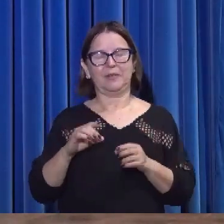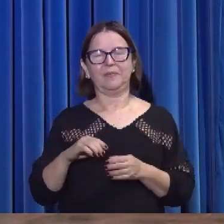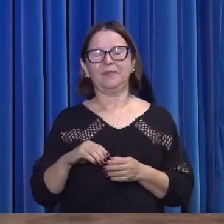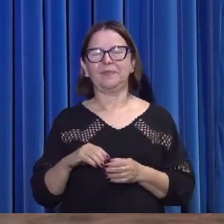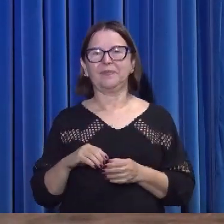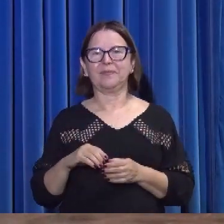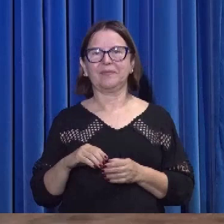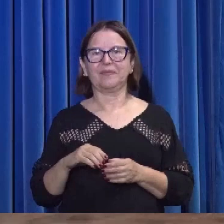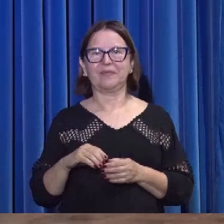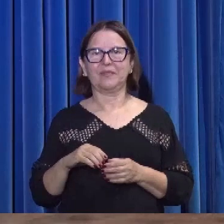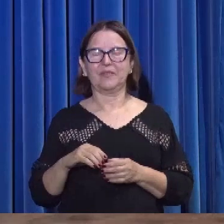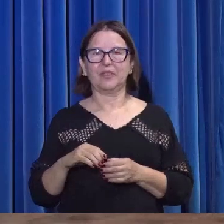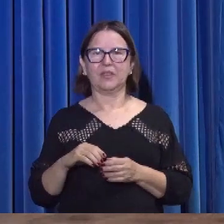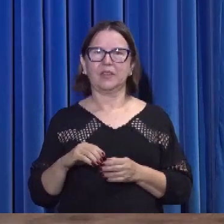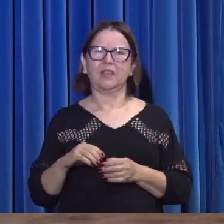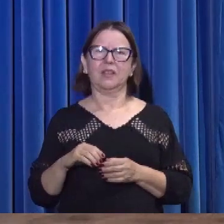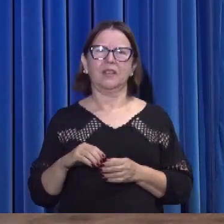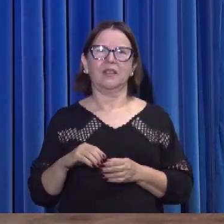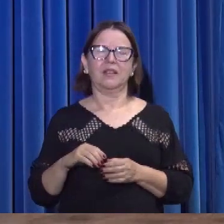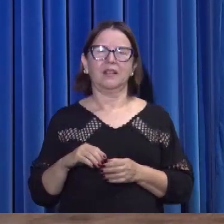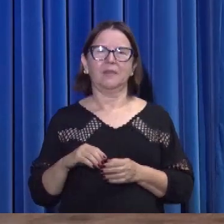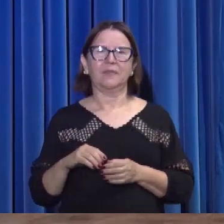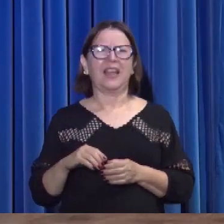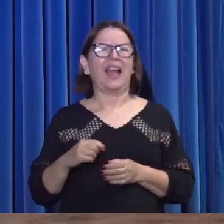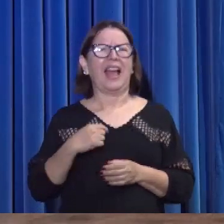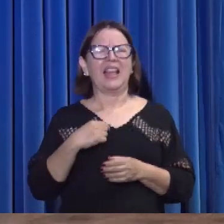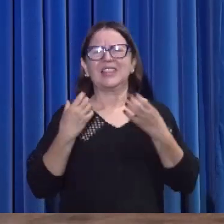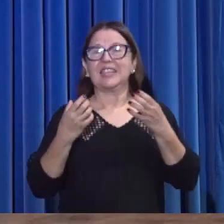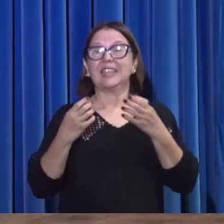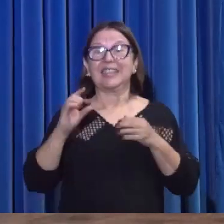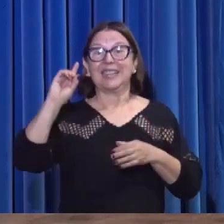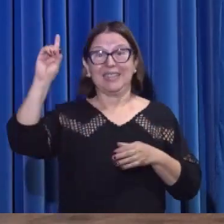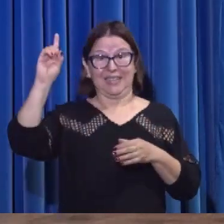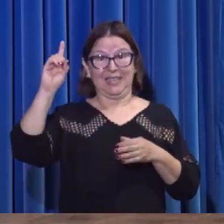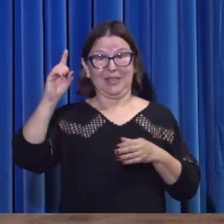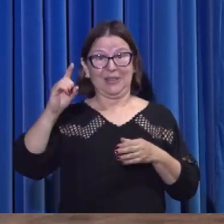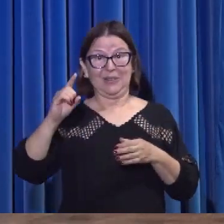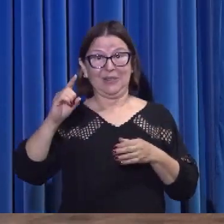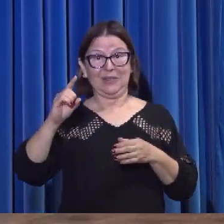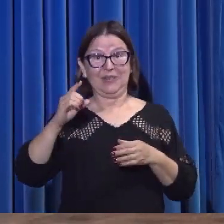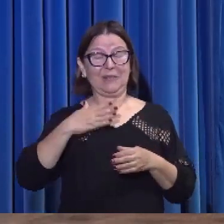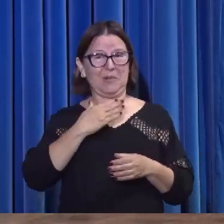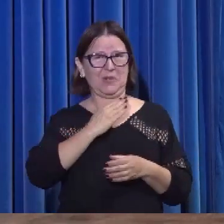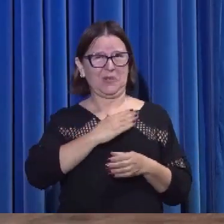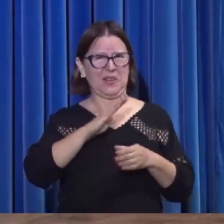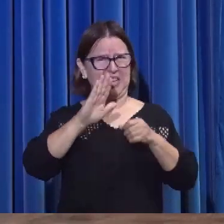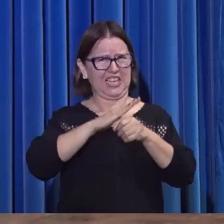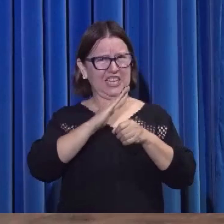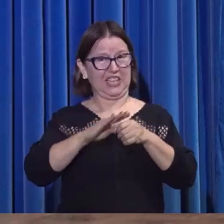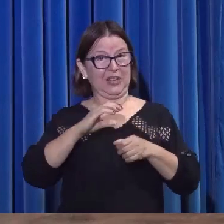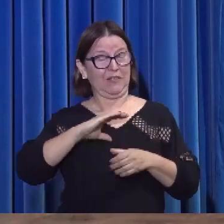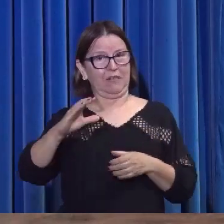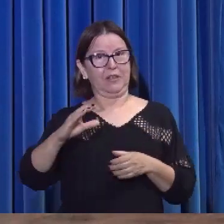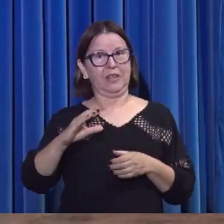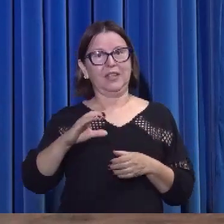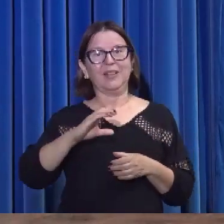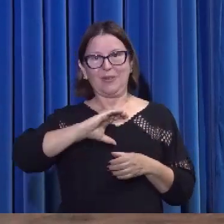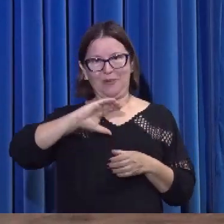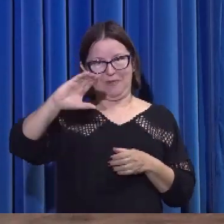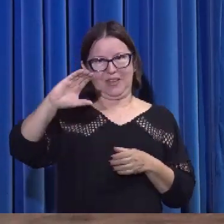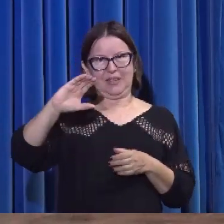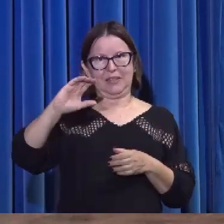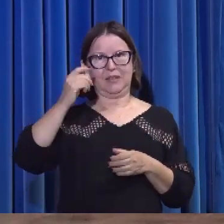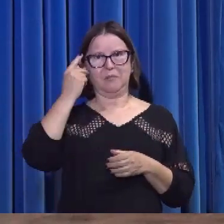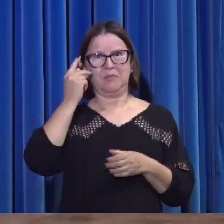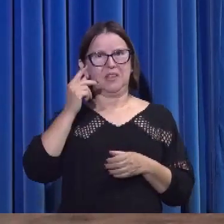Deus Espírito Santo. Ah, mas eu queria que Deus enchesse o meu coração de confiança para eu não ter medo nenhum da morte. Ele vai encher o teu